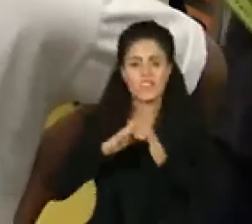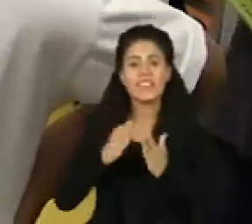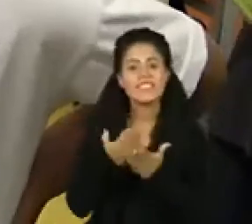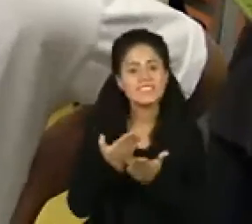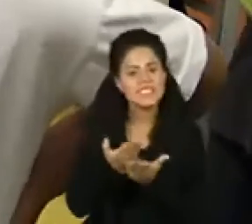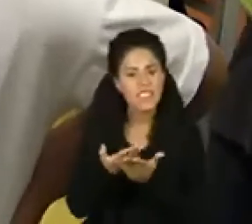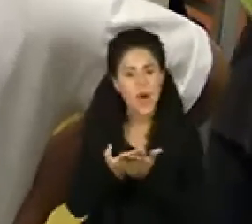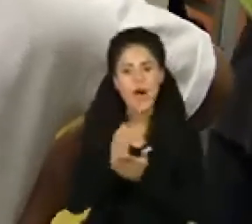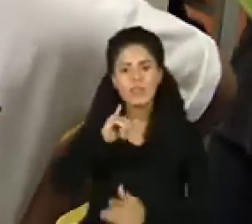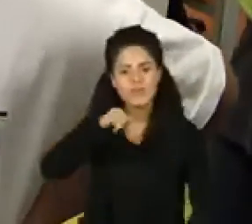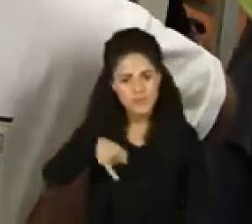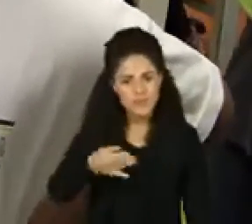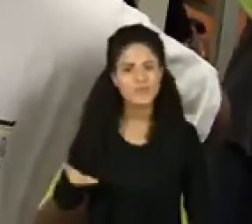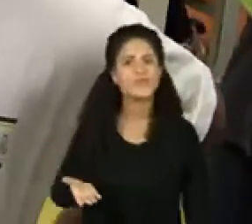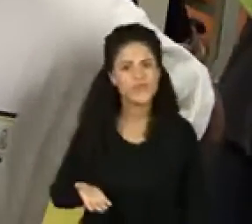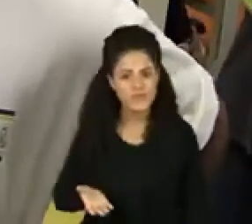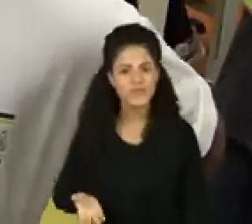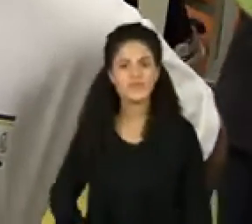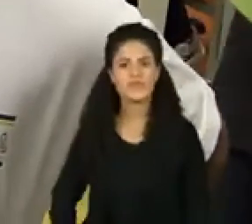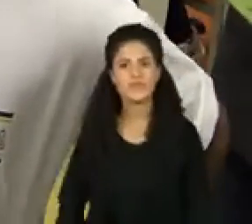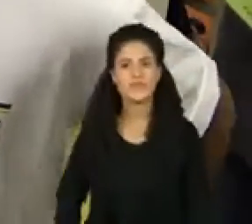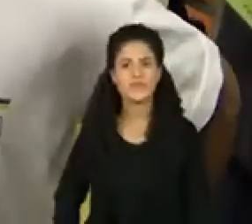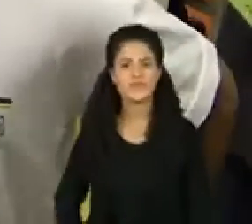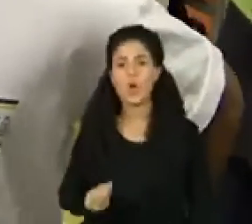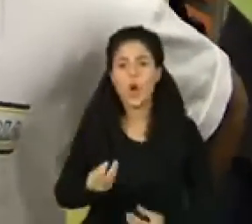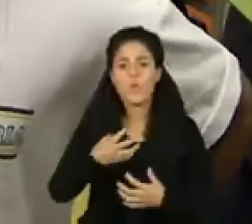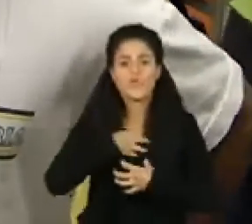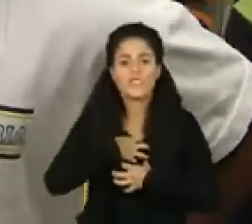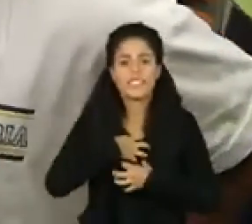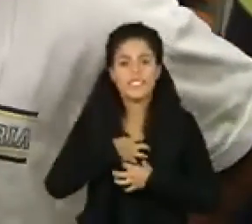aulas presenciais. O que mais está gostando desse retorno?